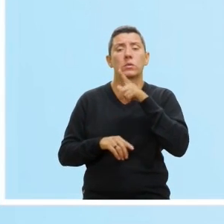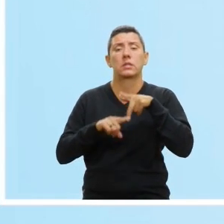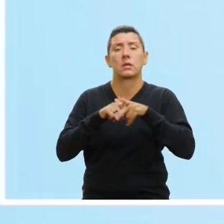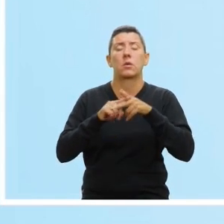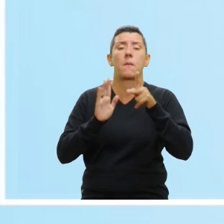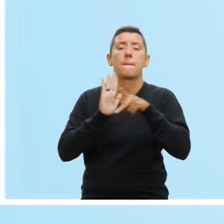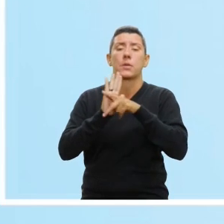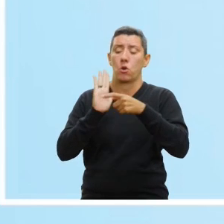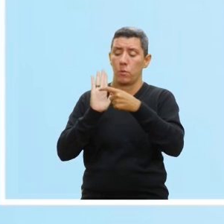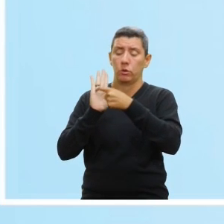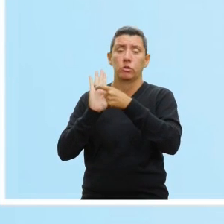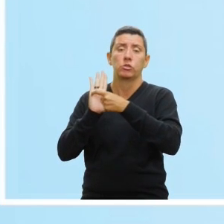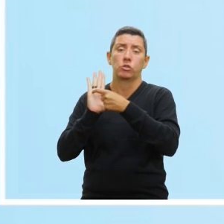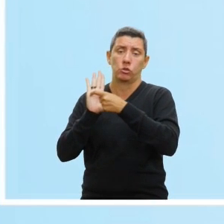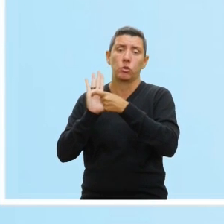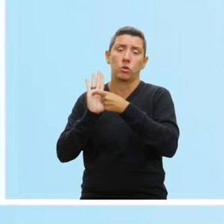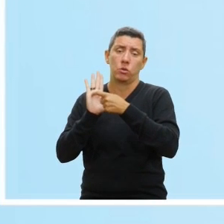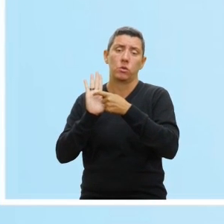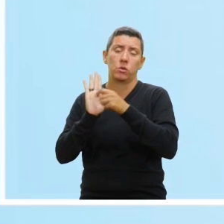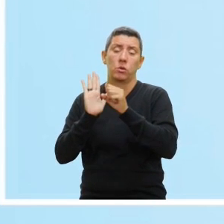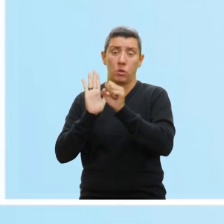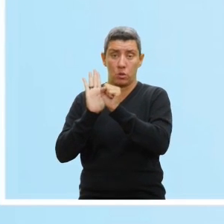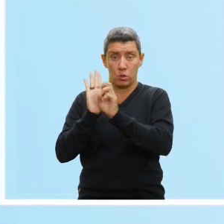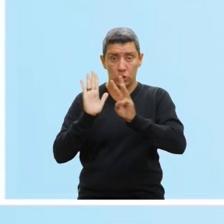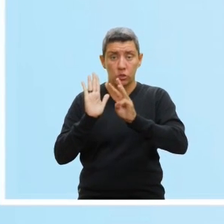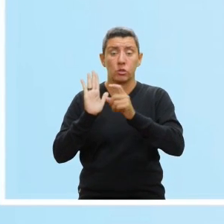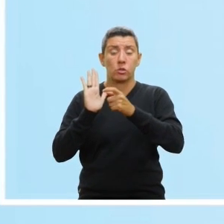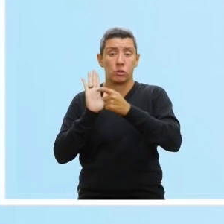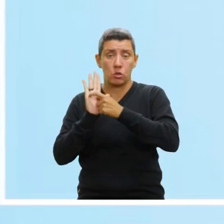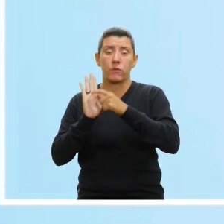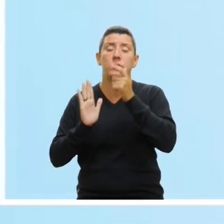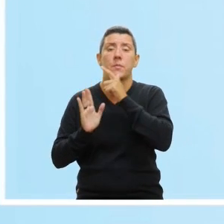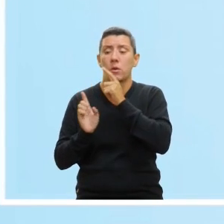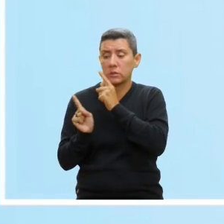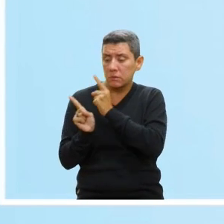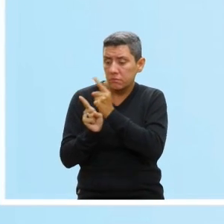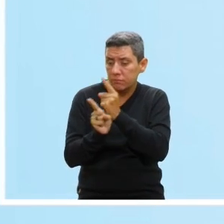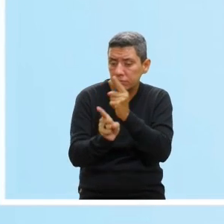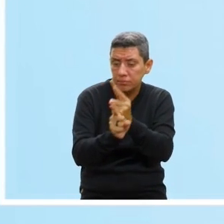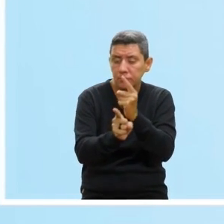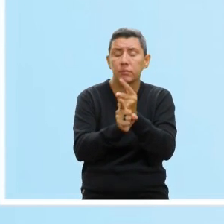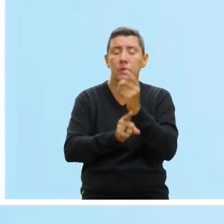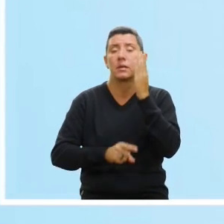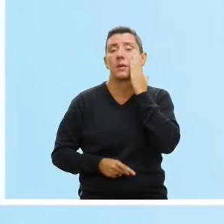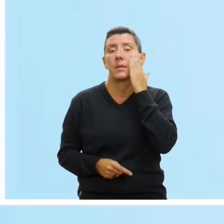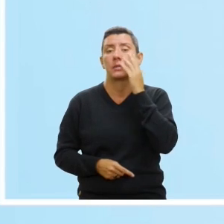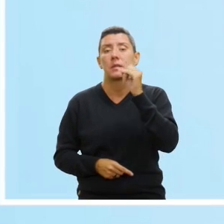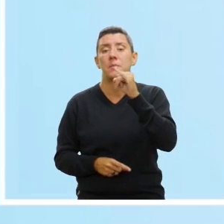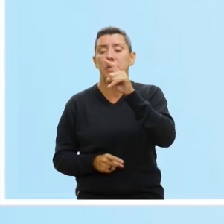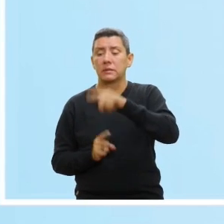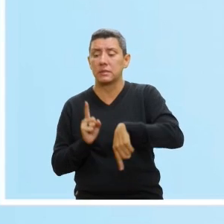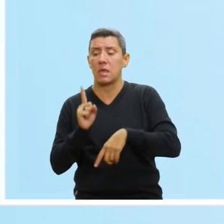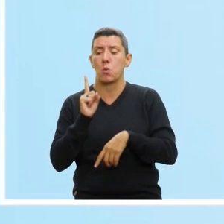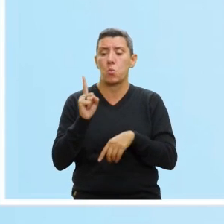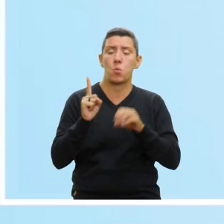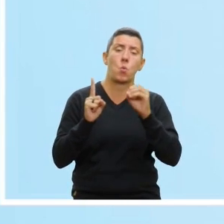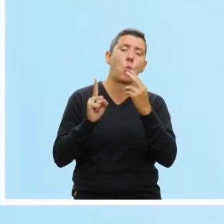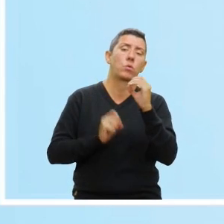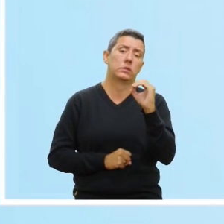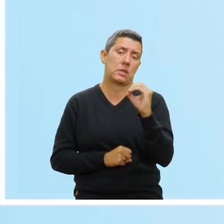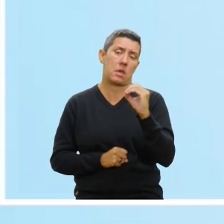inteligente, comum no mercado, para detecção, né? Para ajudar essa detecção se esse bit é um 1 ou se esse bit é um 0.